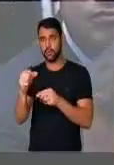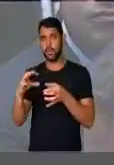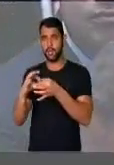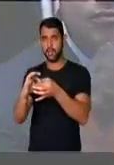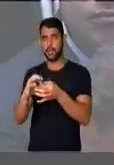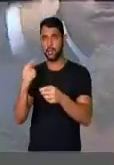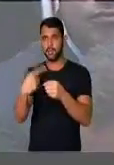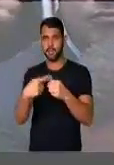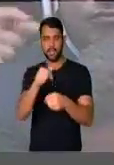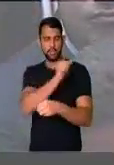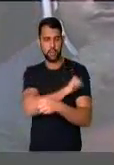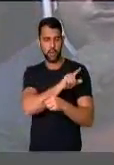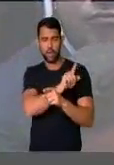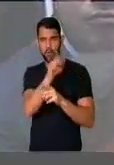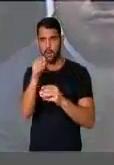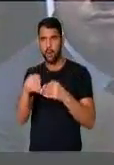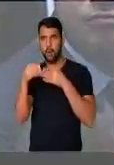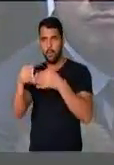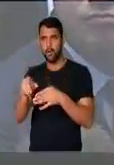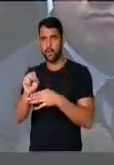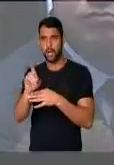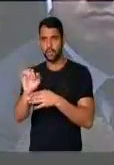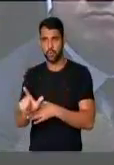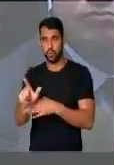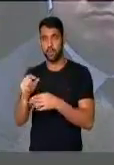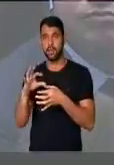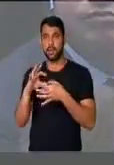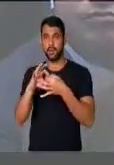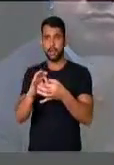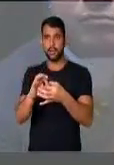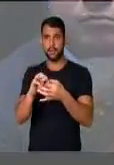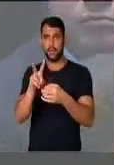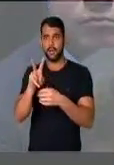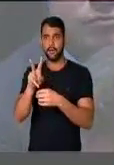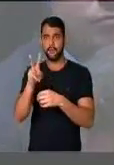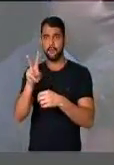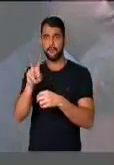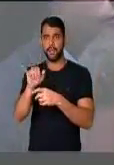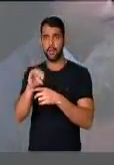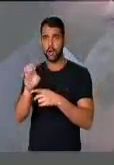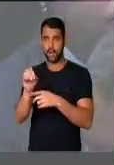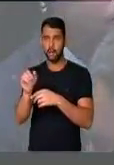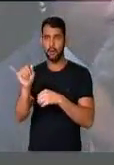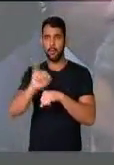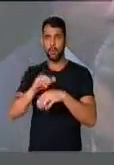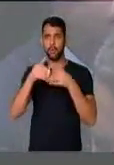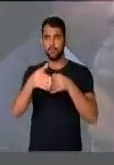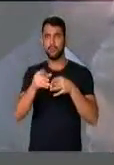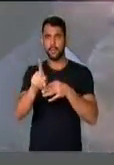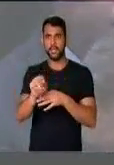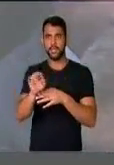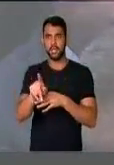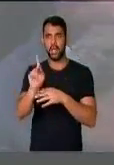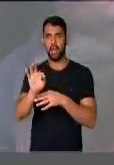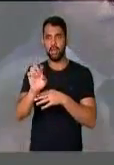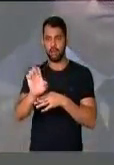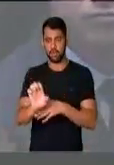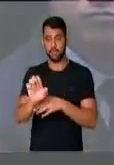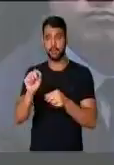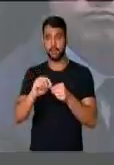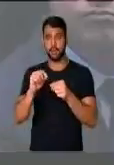cidade do Rio de Janeiro ao Porto de Açu e ligando a Grande Vitória ao Porto Central em Presidente Kennedy, criando